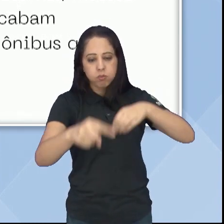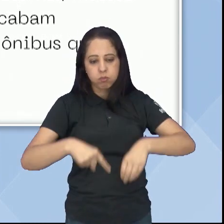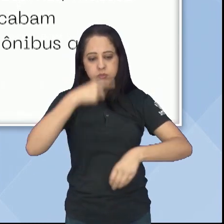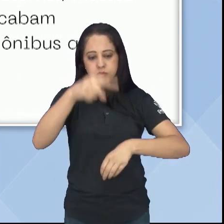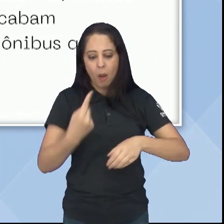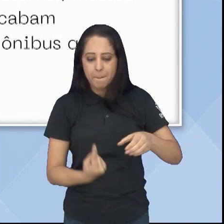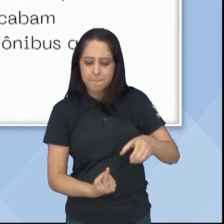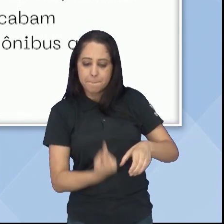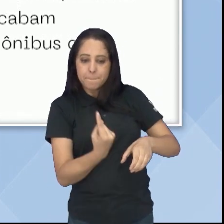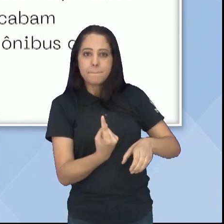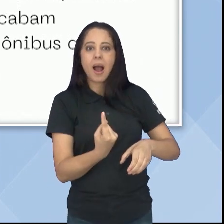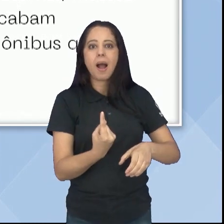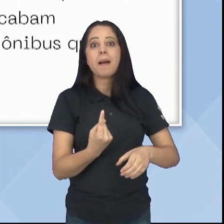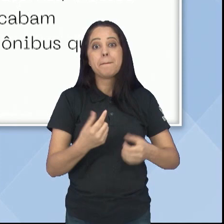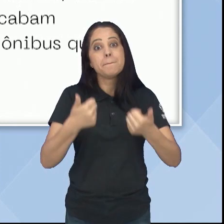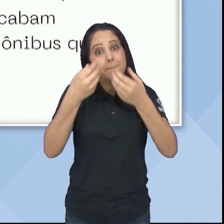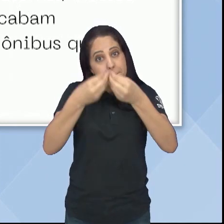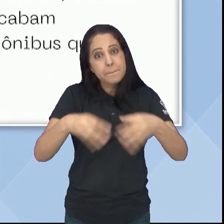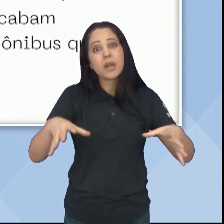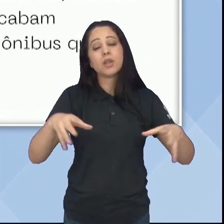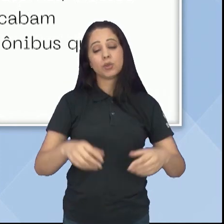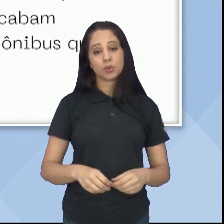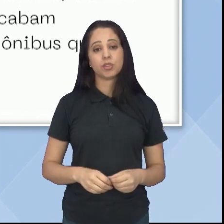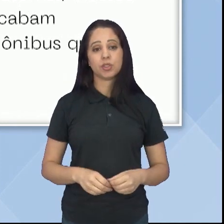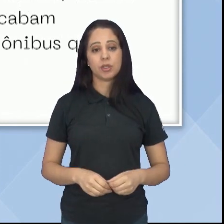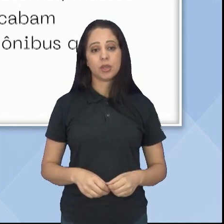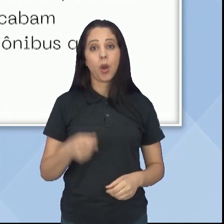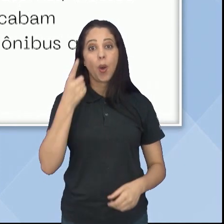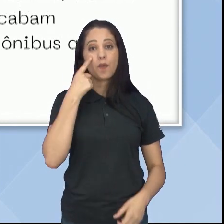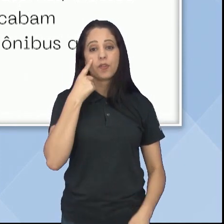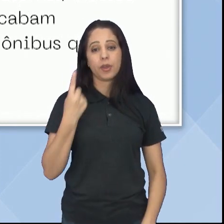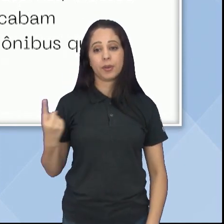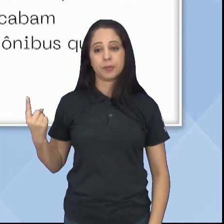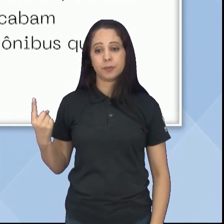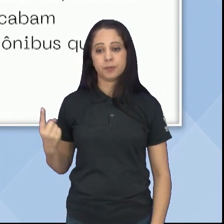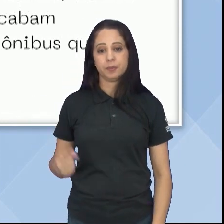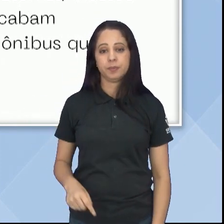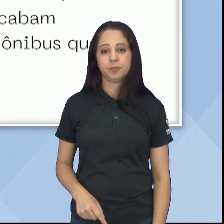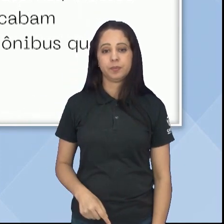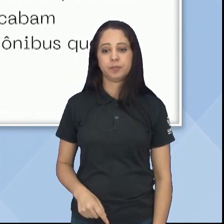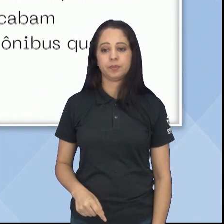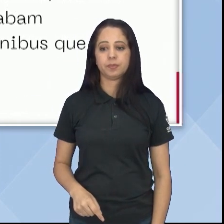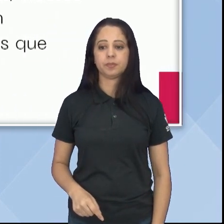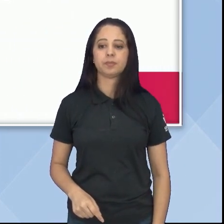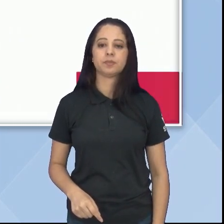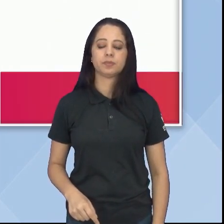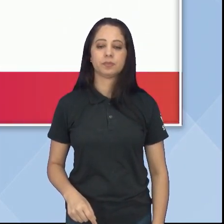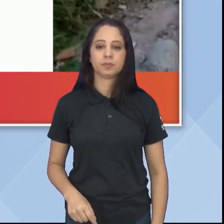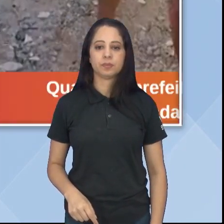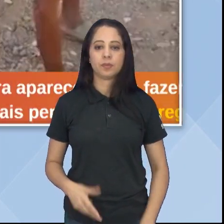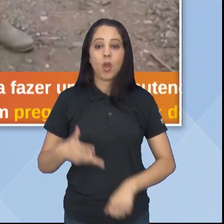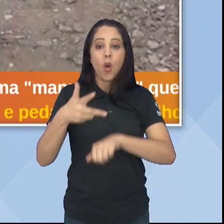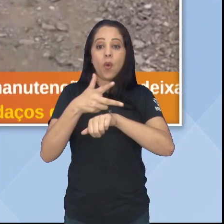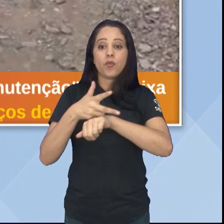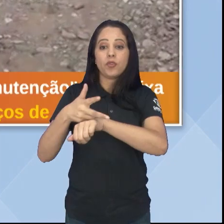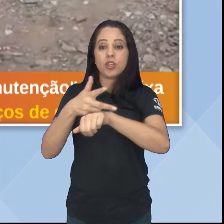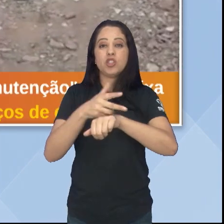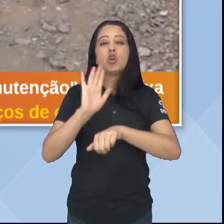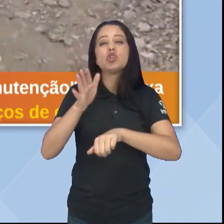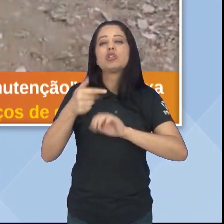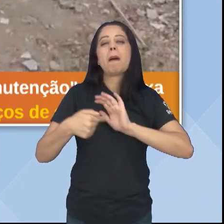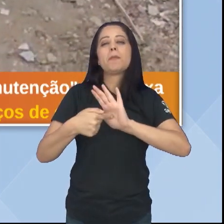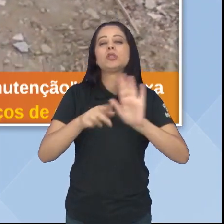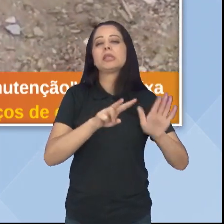que passam por essas vias. Vamos rever aí. Esse aqui pode passar? Esse veja vídeo bem, eu passei aqui na